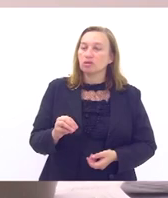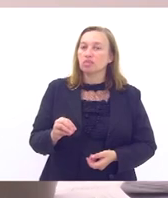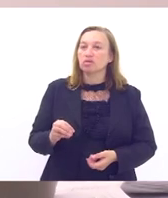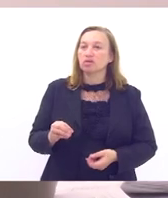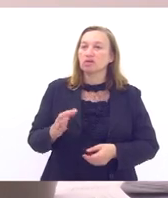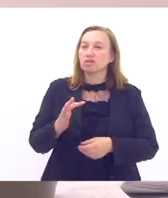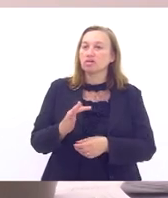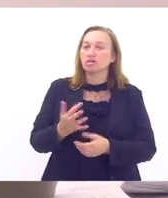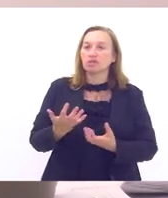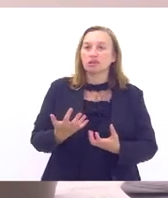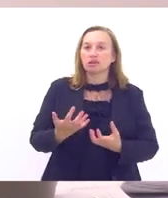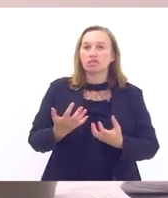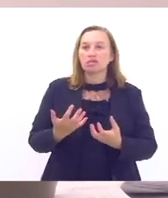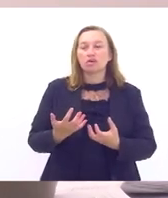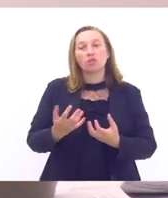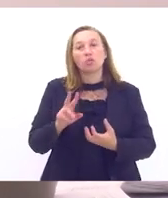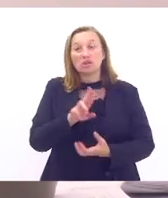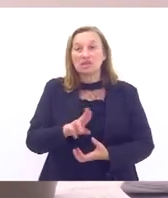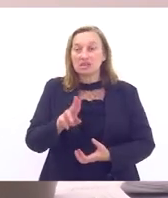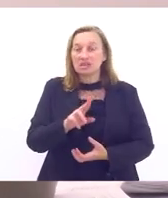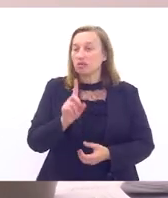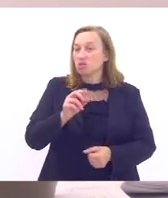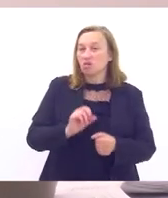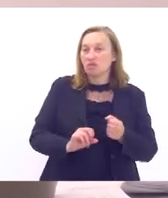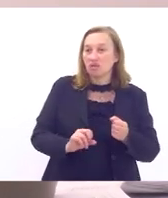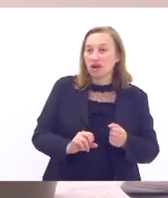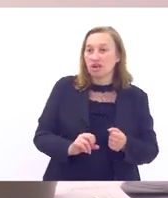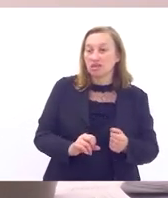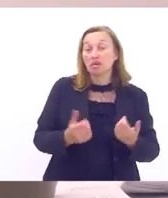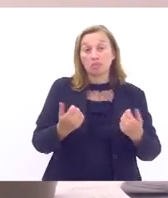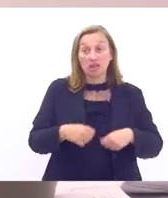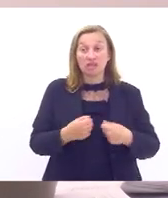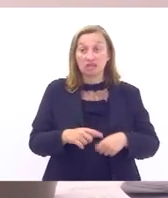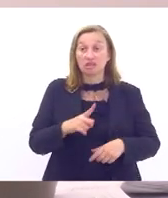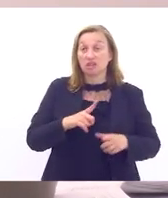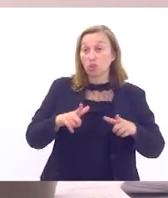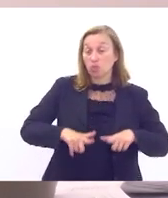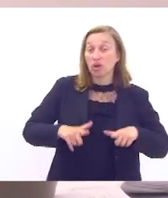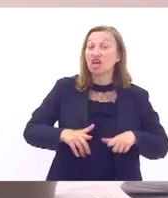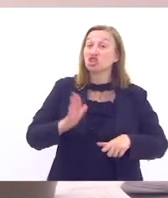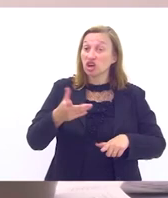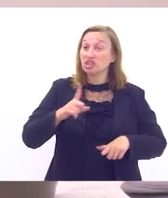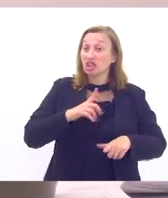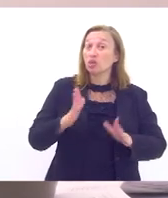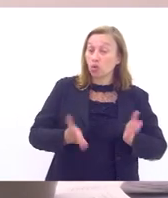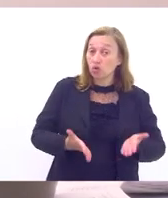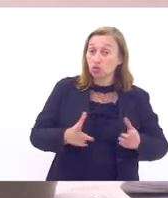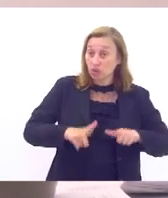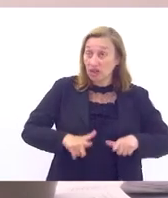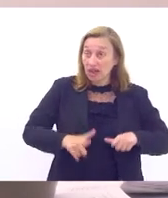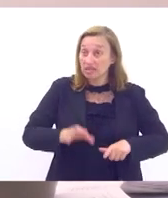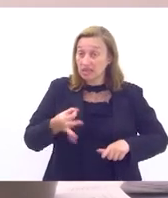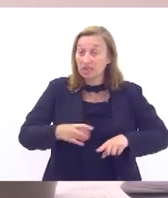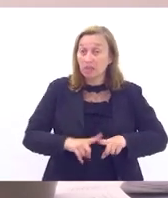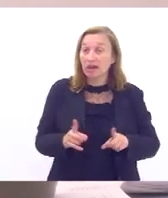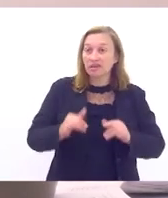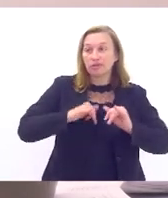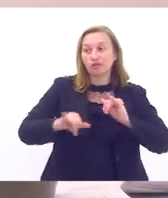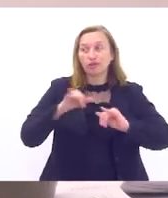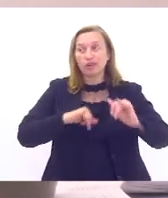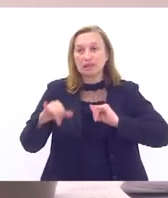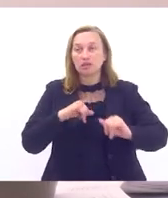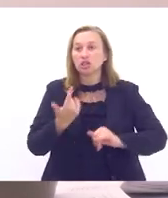à realização desses exames enquanto não tiver capela. Já existe capela hoje, mas há anúncio de que não